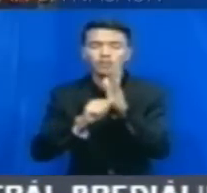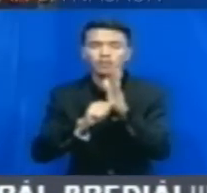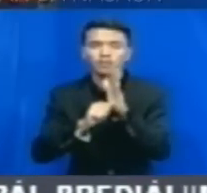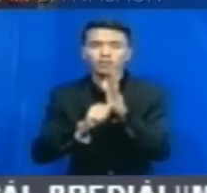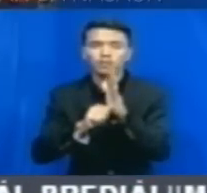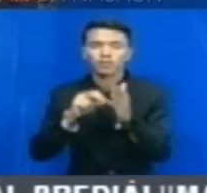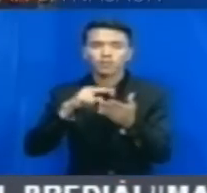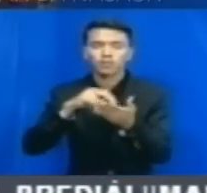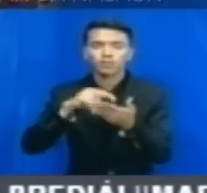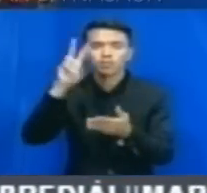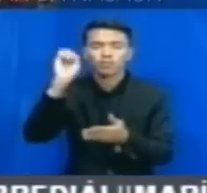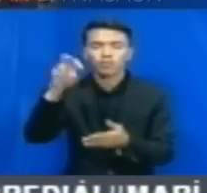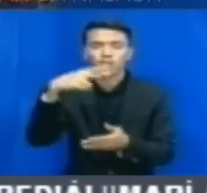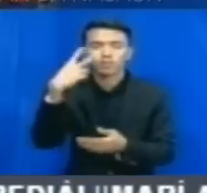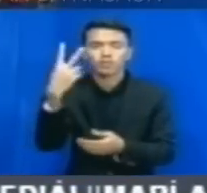dozi.